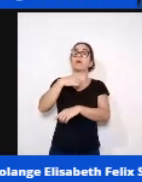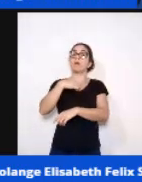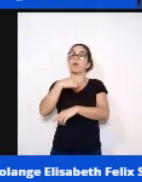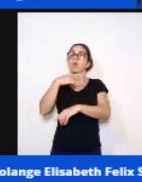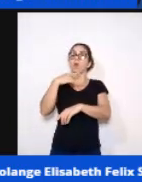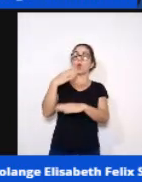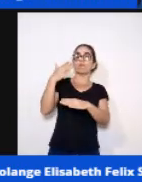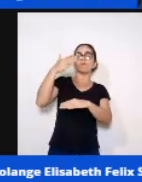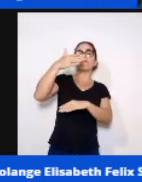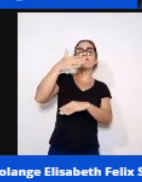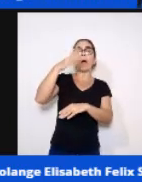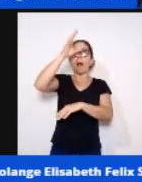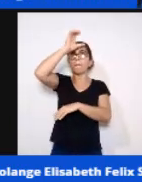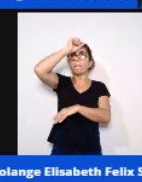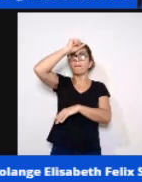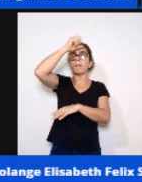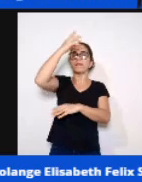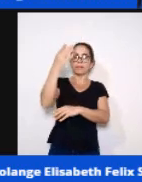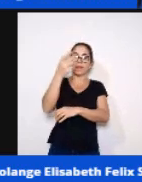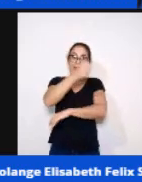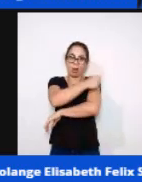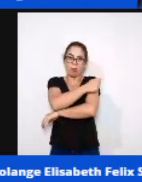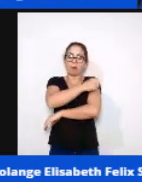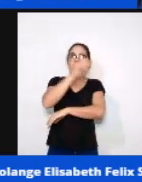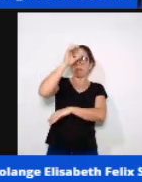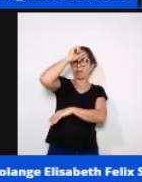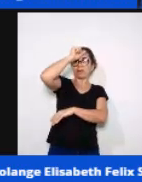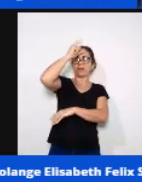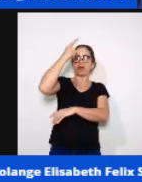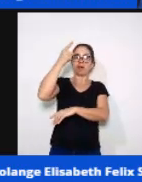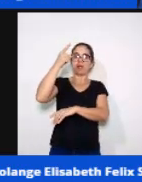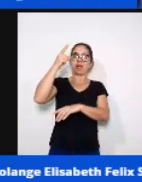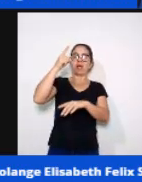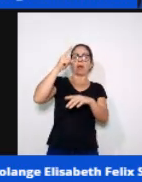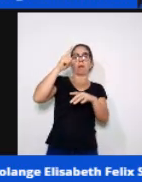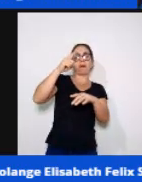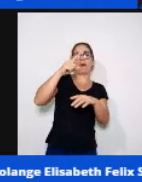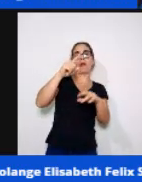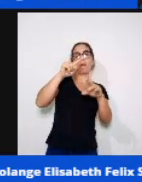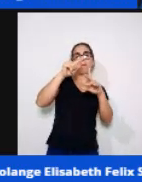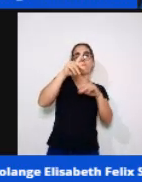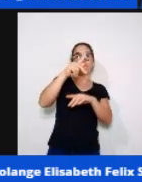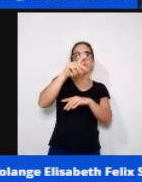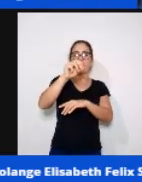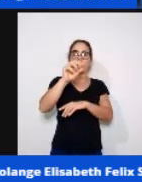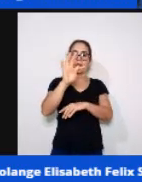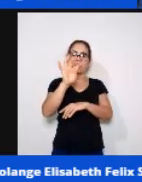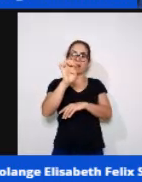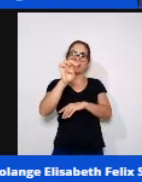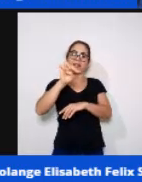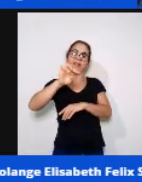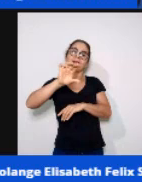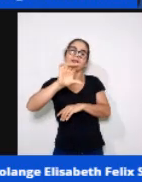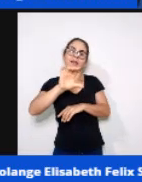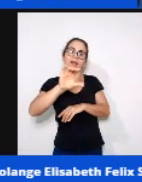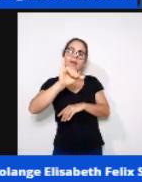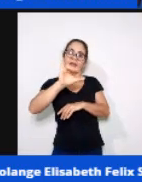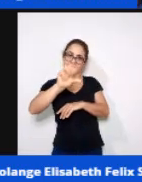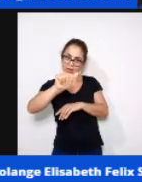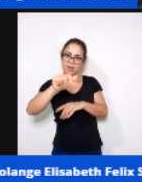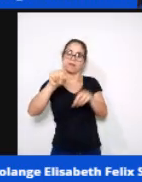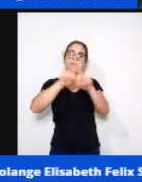raiz, quais são os conceitos que eu tenho que adquirir? Quais são os pré-requisitos que eu tenho que ter? Então, se eu,